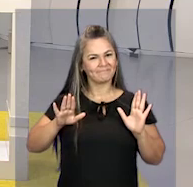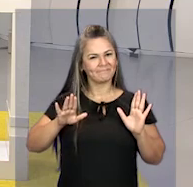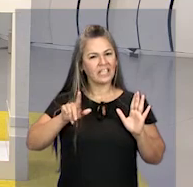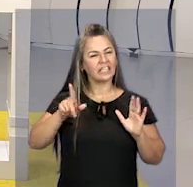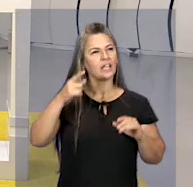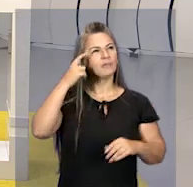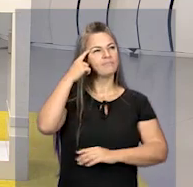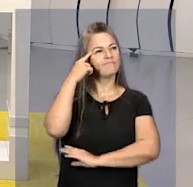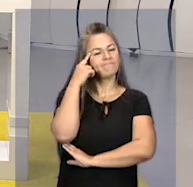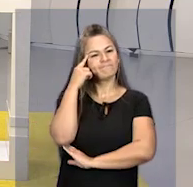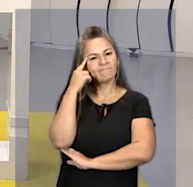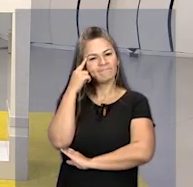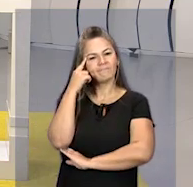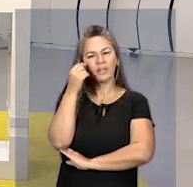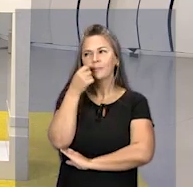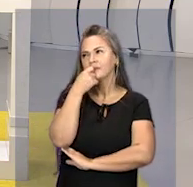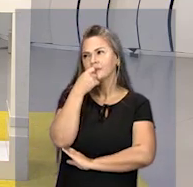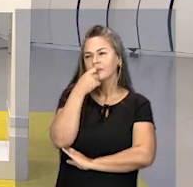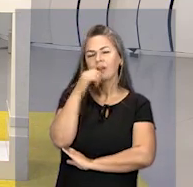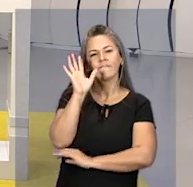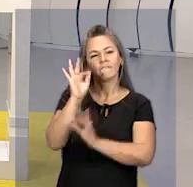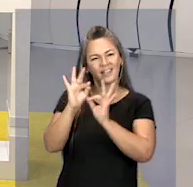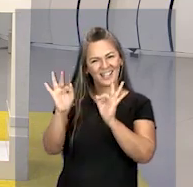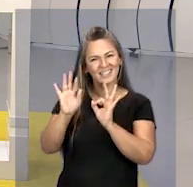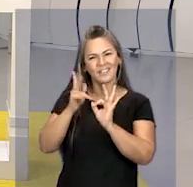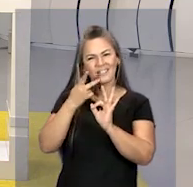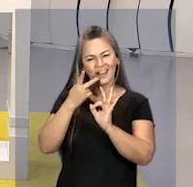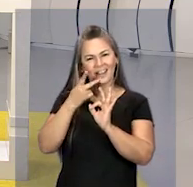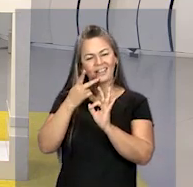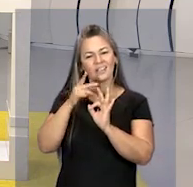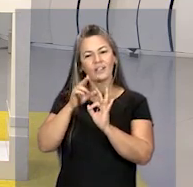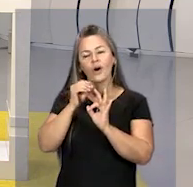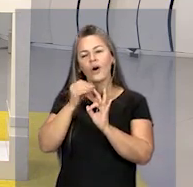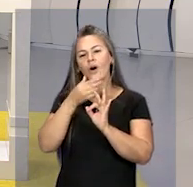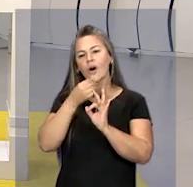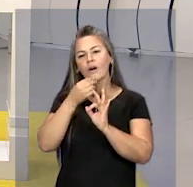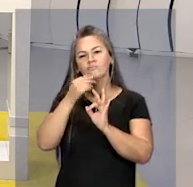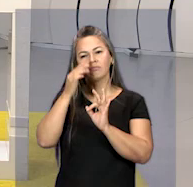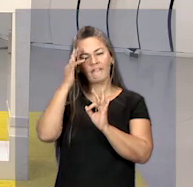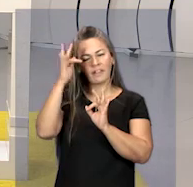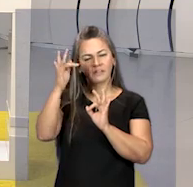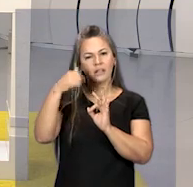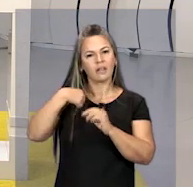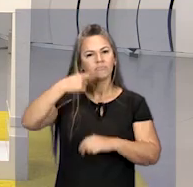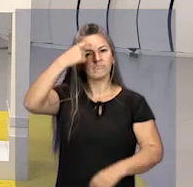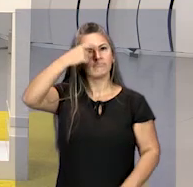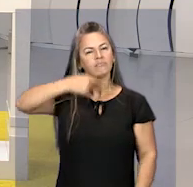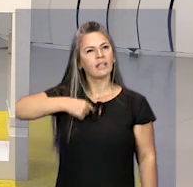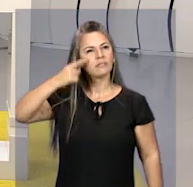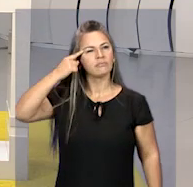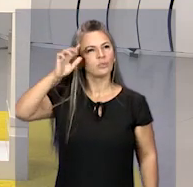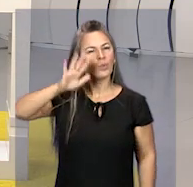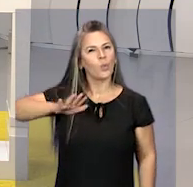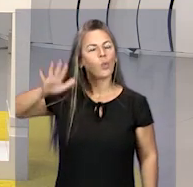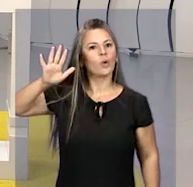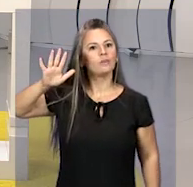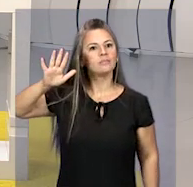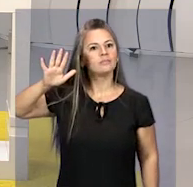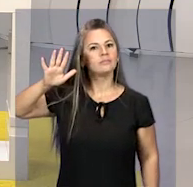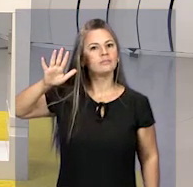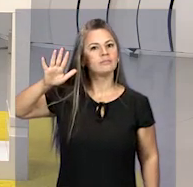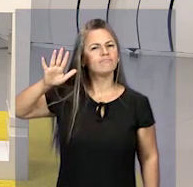agora também na frase, relembrando a frase de René Descartes, penso, logo existo, então posso imaginar, penso,